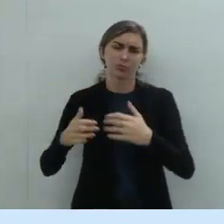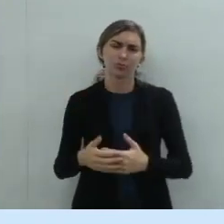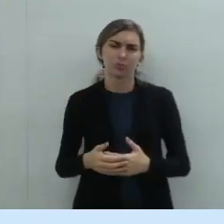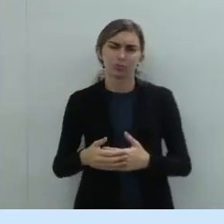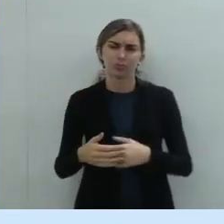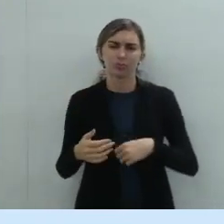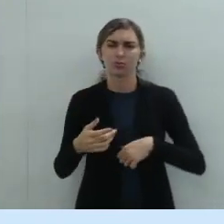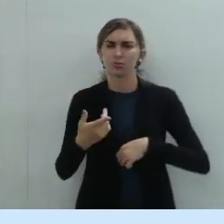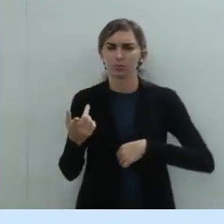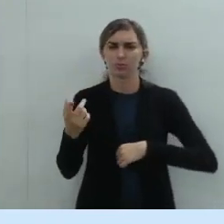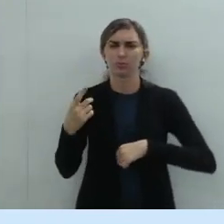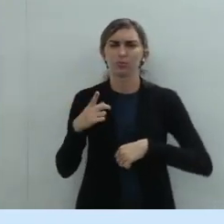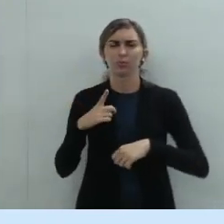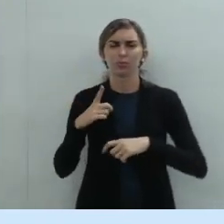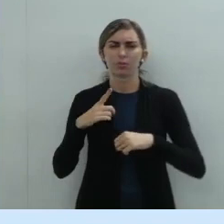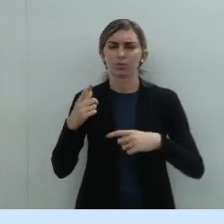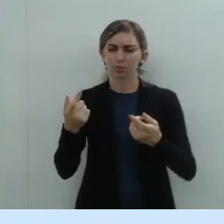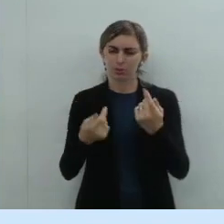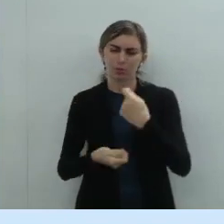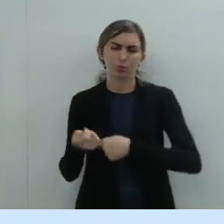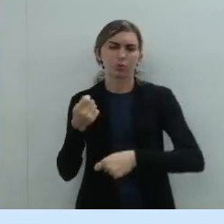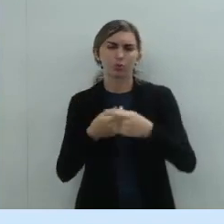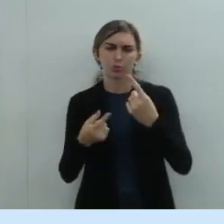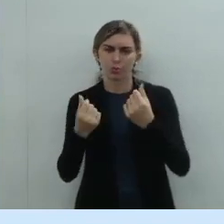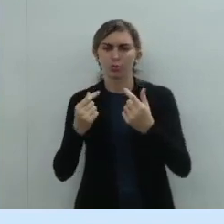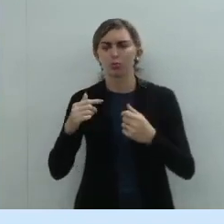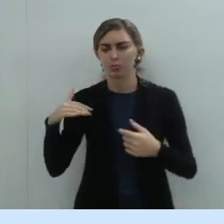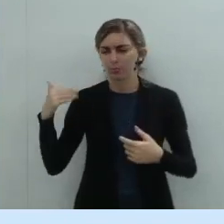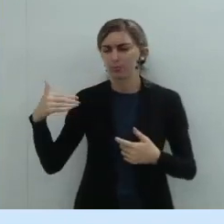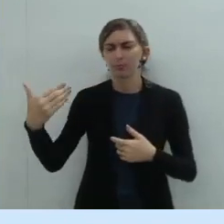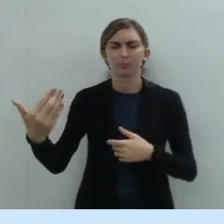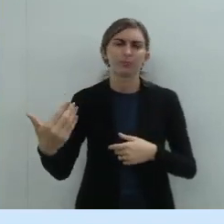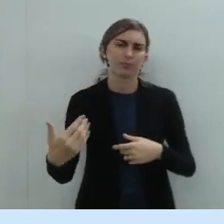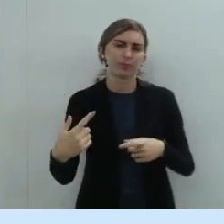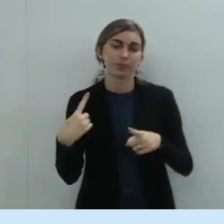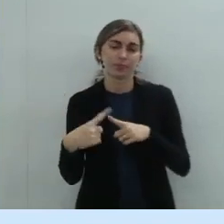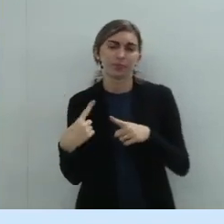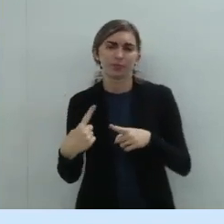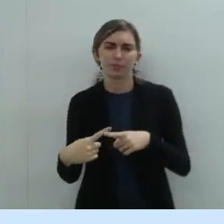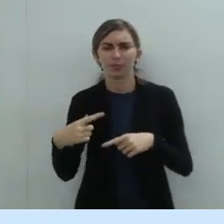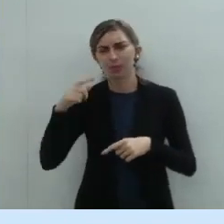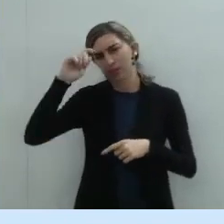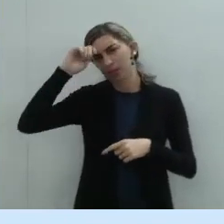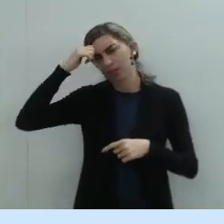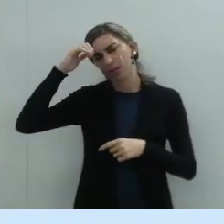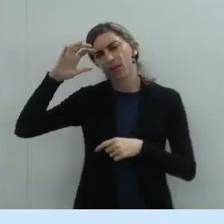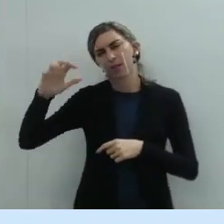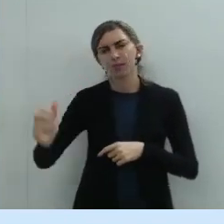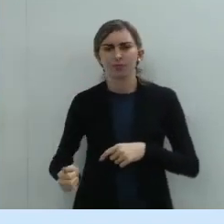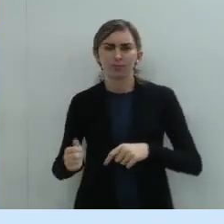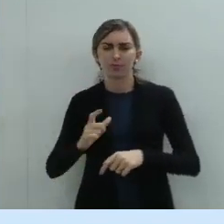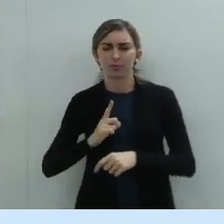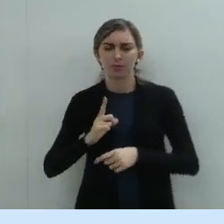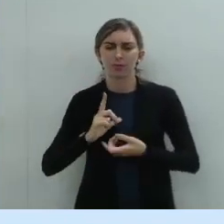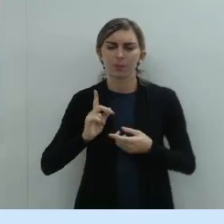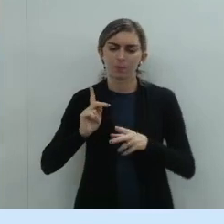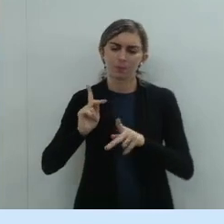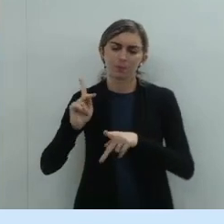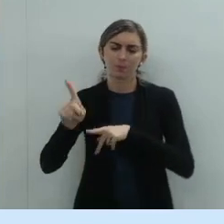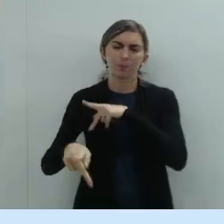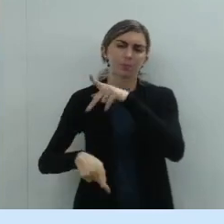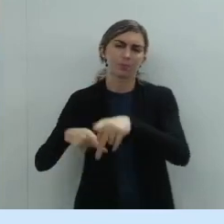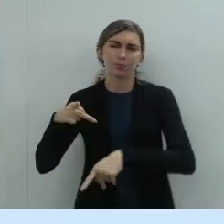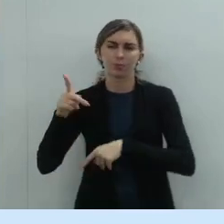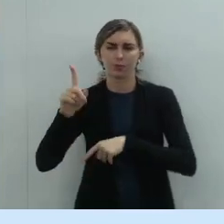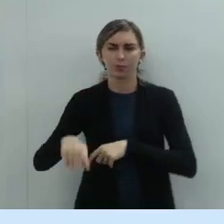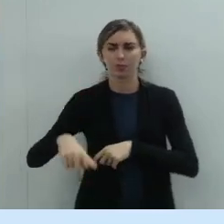no quesito questão econômica lá na frente, não é? Porque a África ela tem um povo que é um